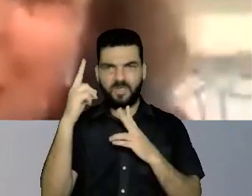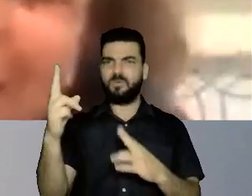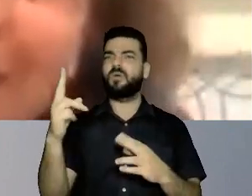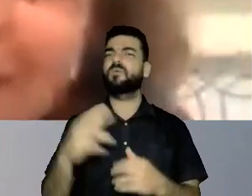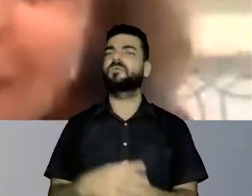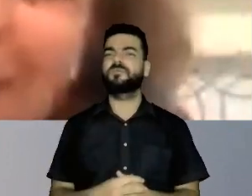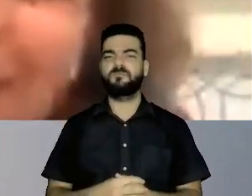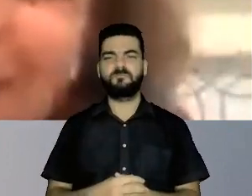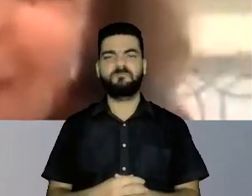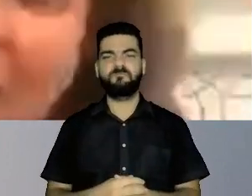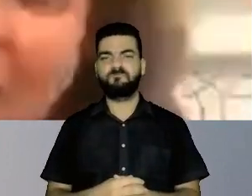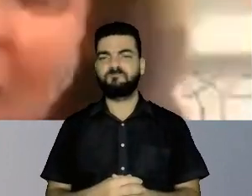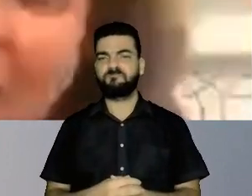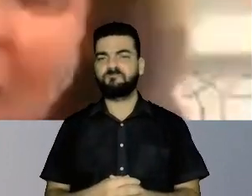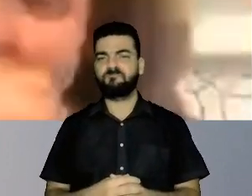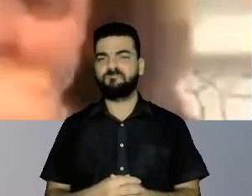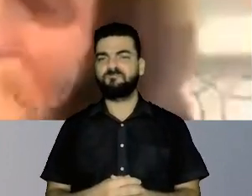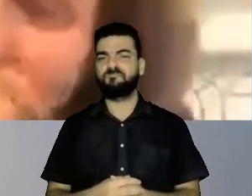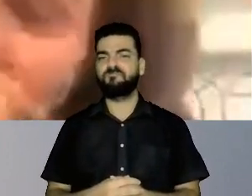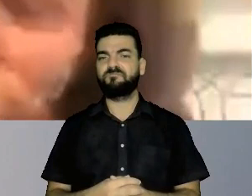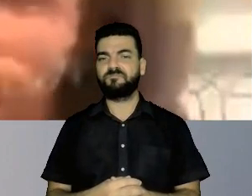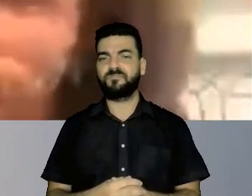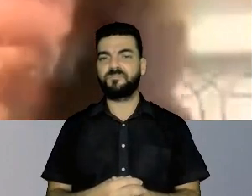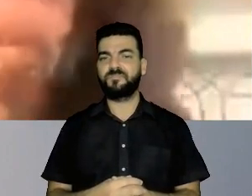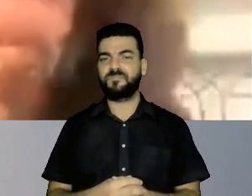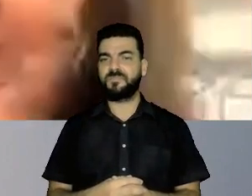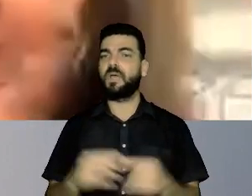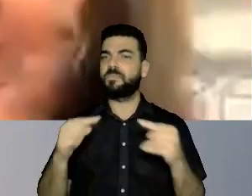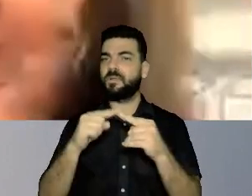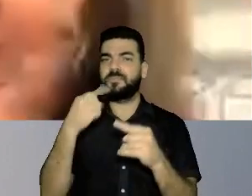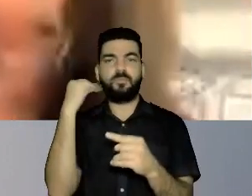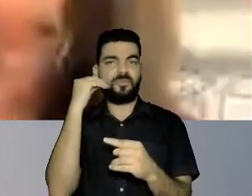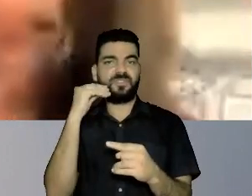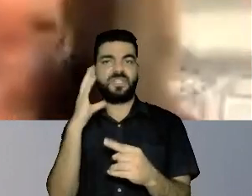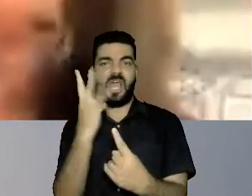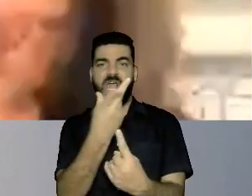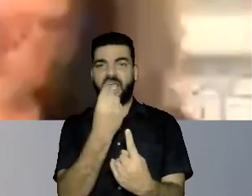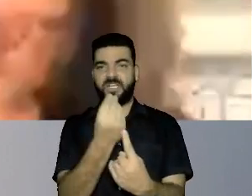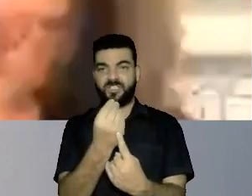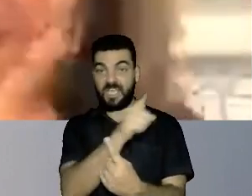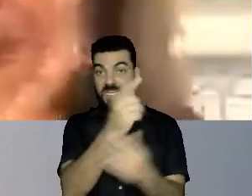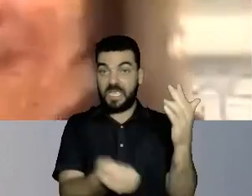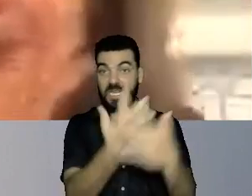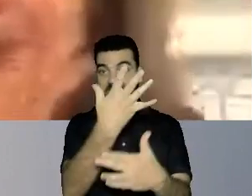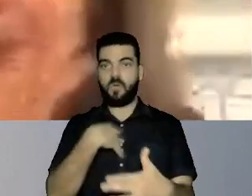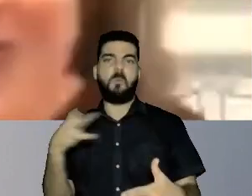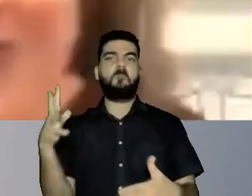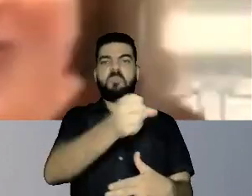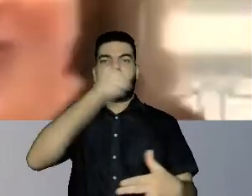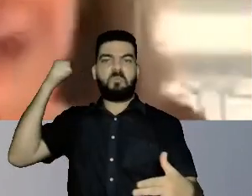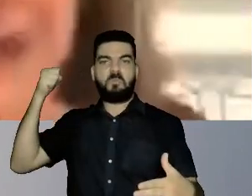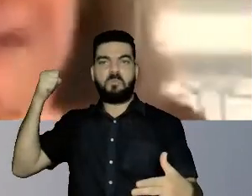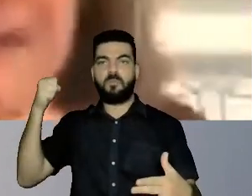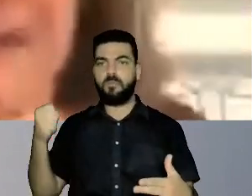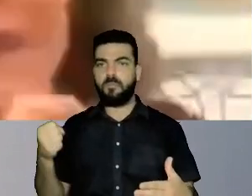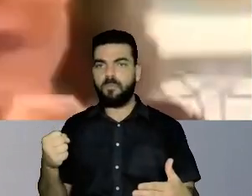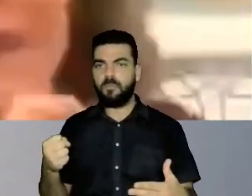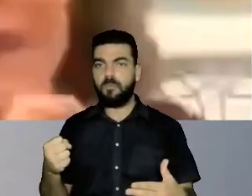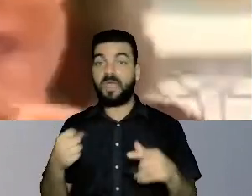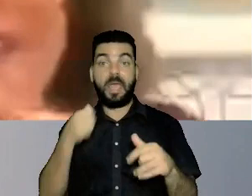com o final da fala da ministra Ellen ontem, porque quando ela fala... Eu também lembrei da mesma coisa. Luísa, é